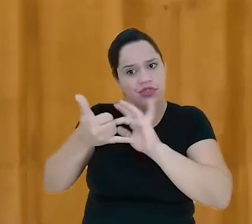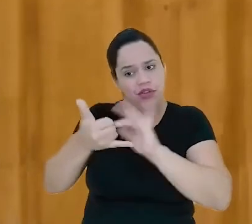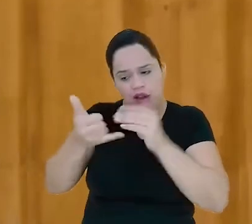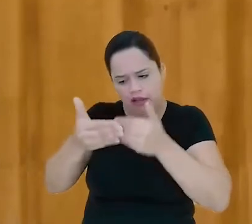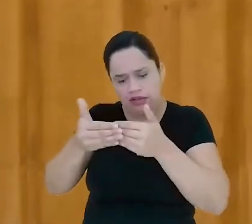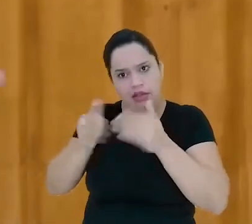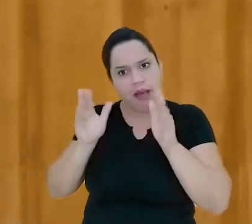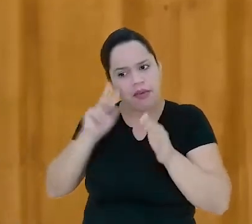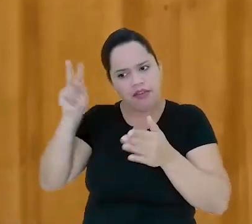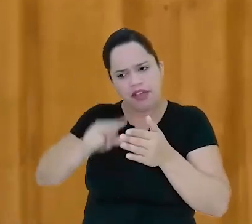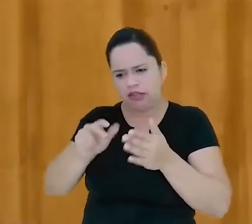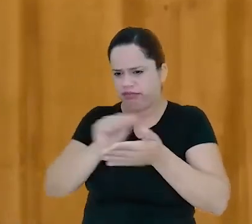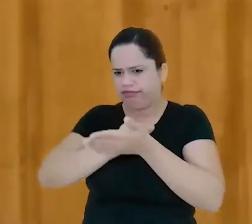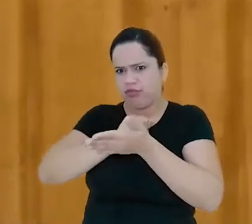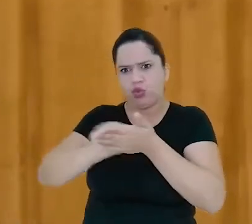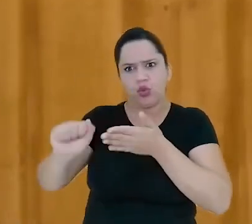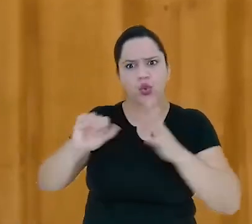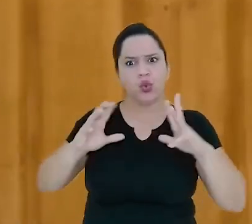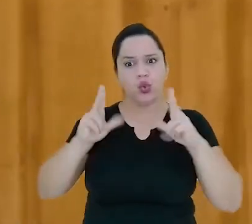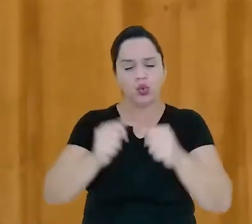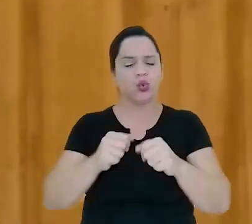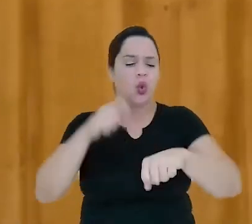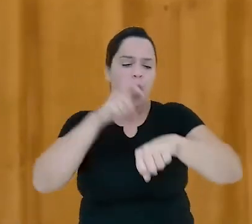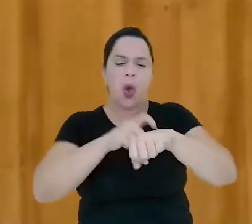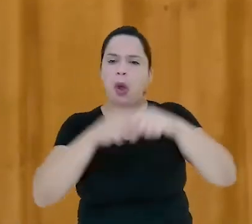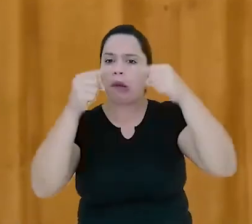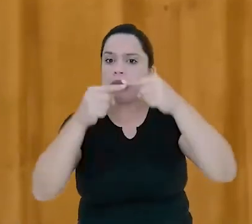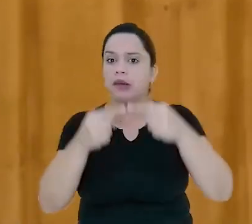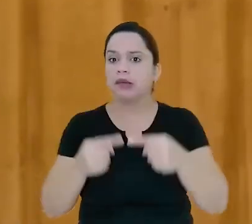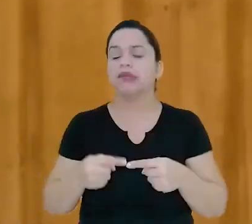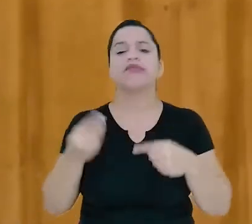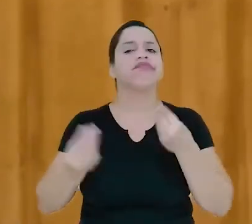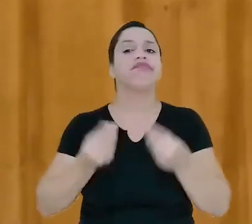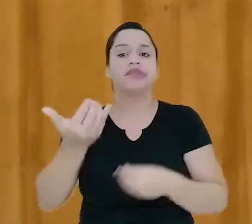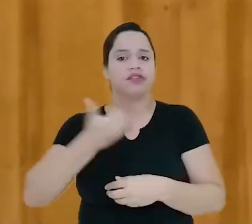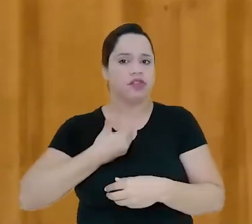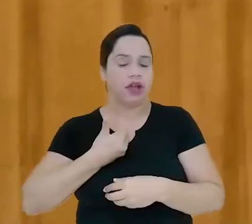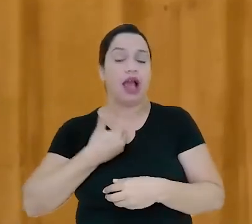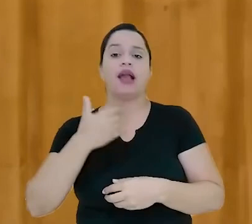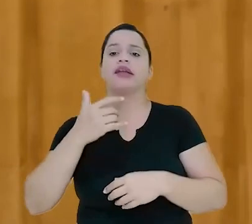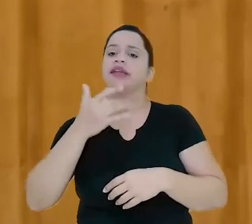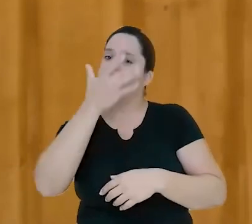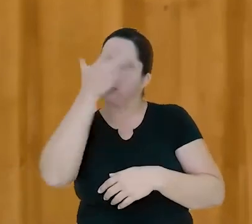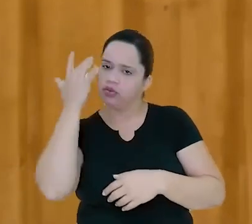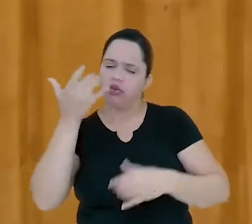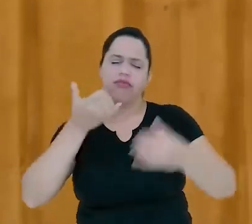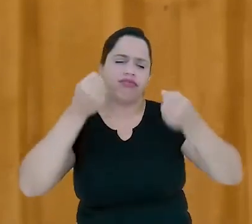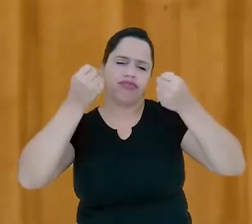É isso? Os horários não estão batendo? Me conta. Aí a pessoa faz um resumo